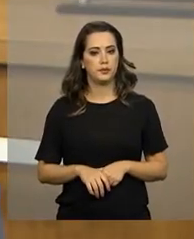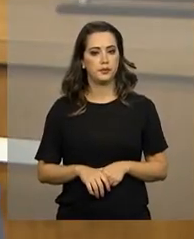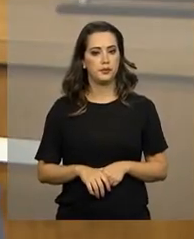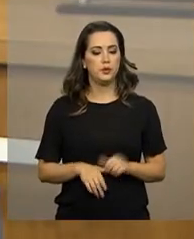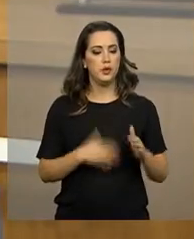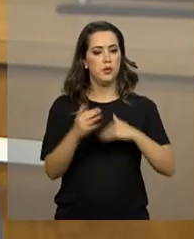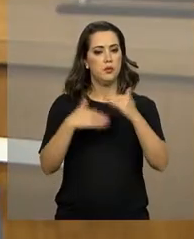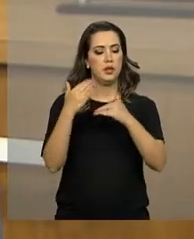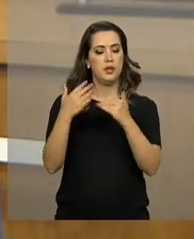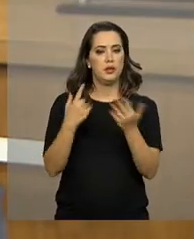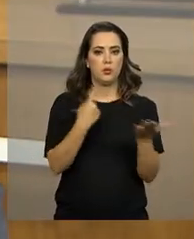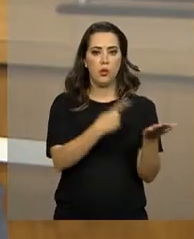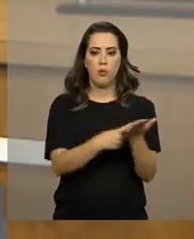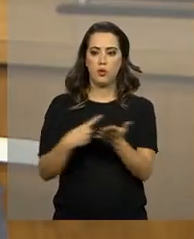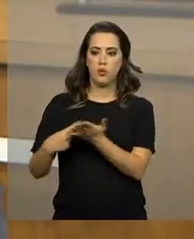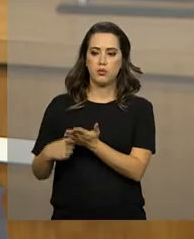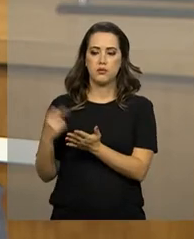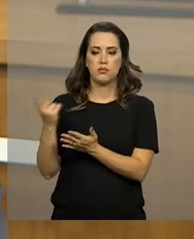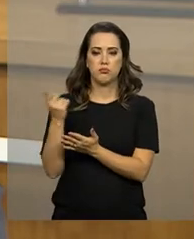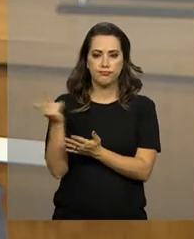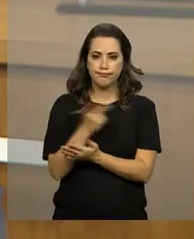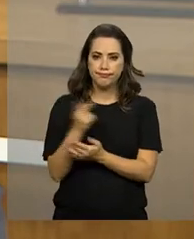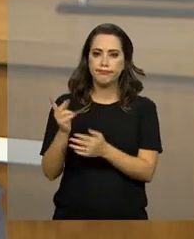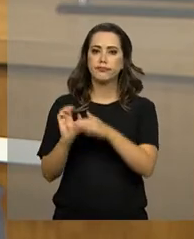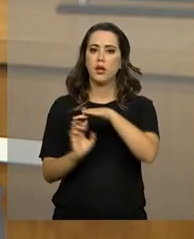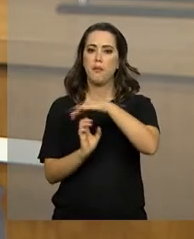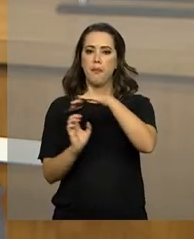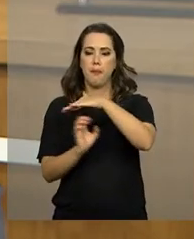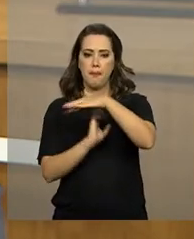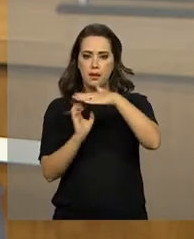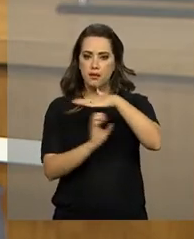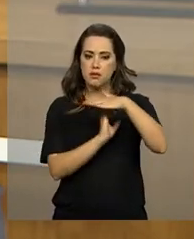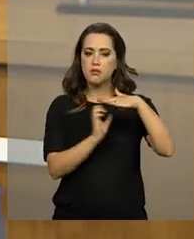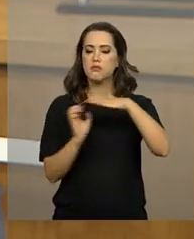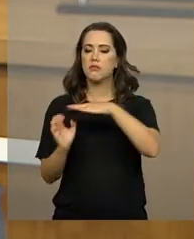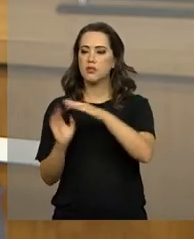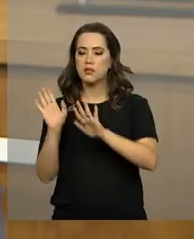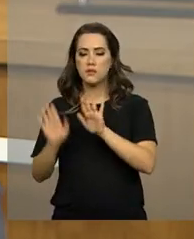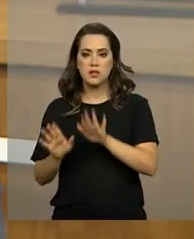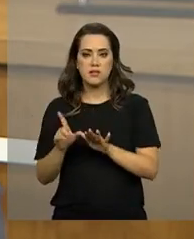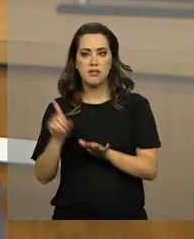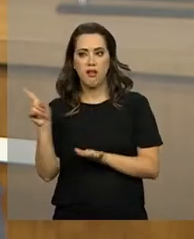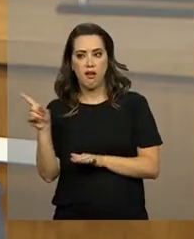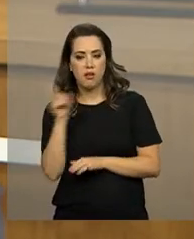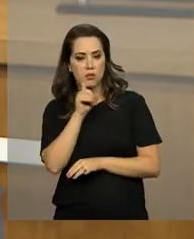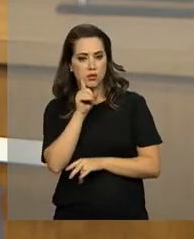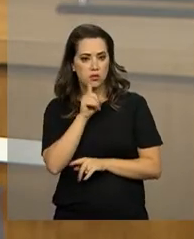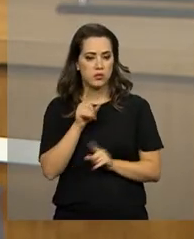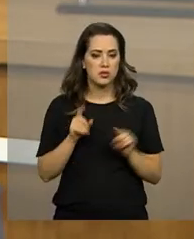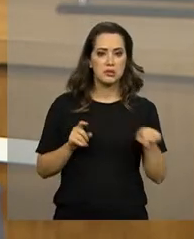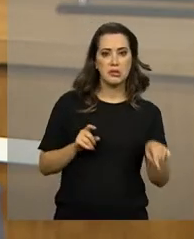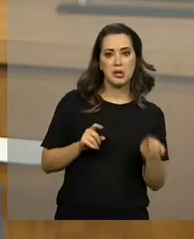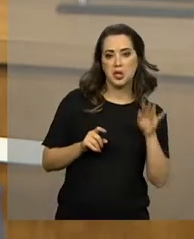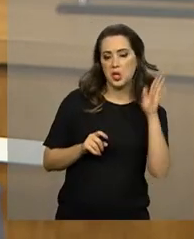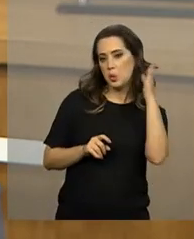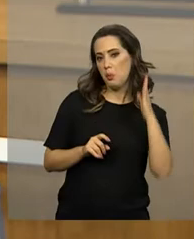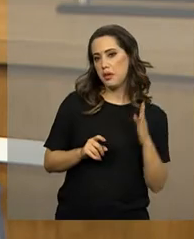cooperação entre as empresas porque existem muitas empresas com atuação nos dois países. empresas americanas que têm